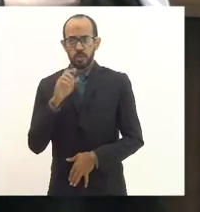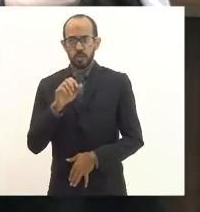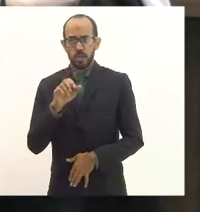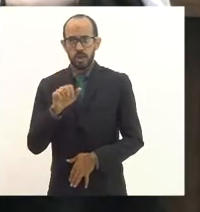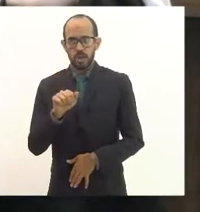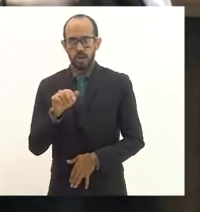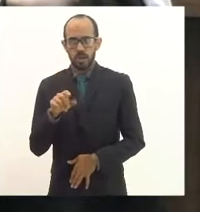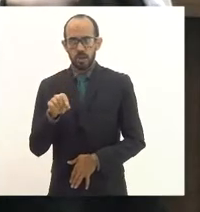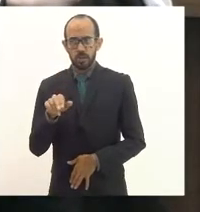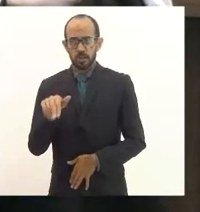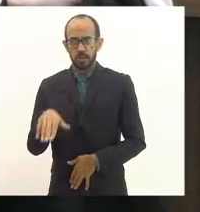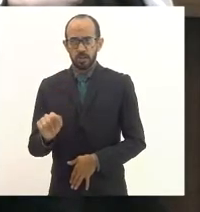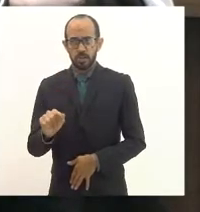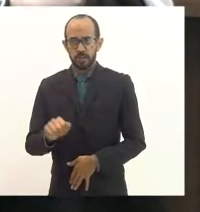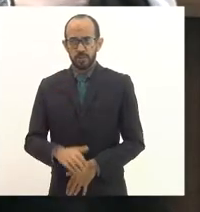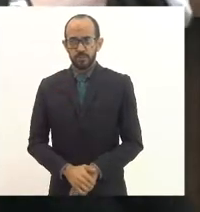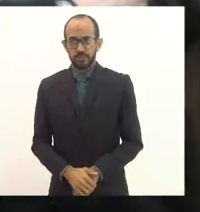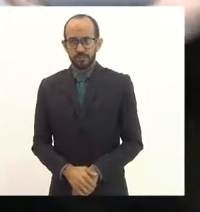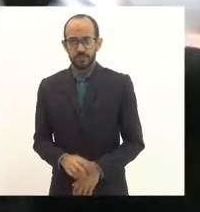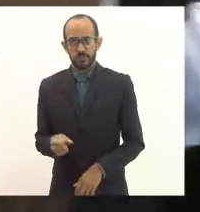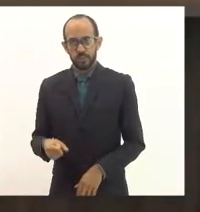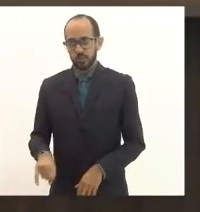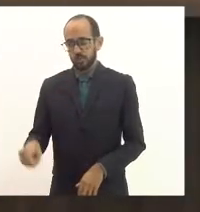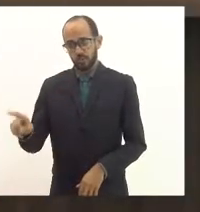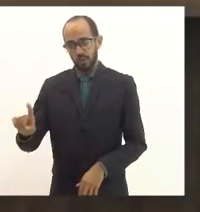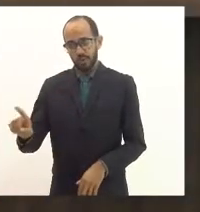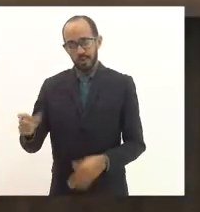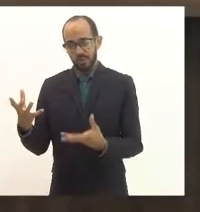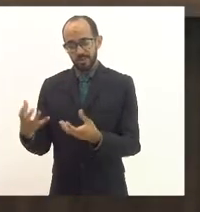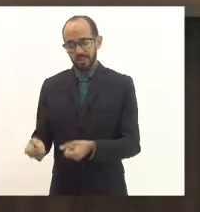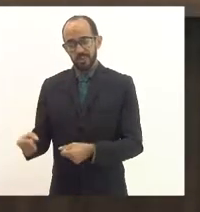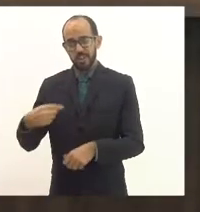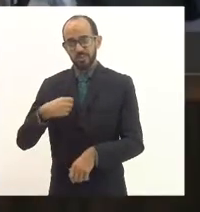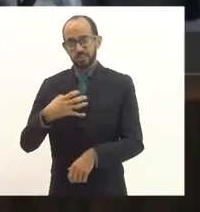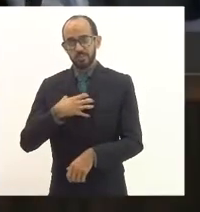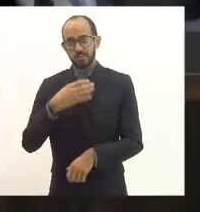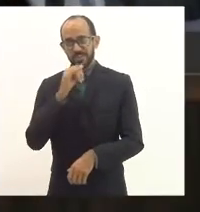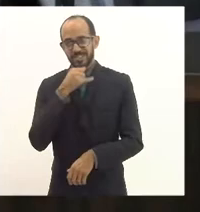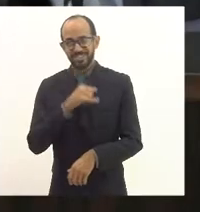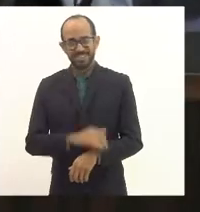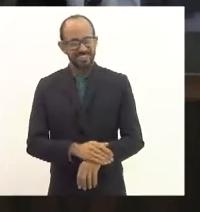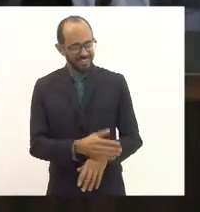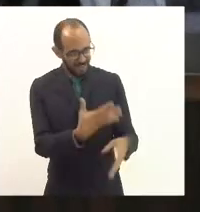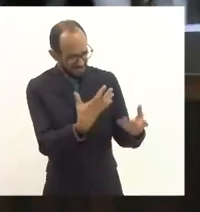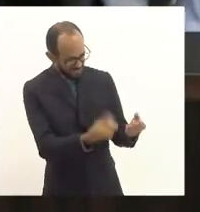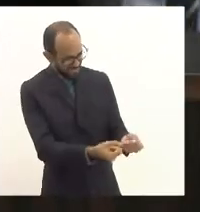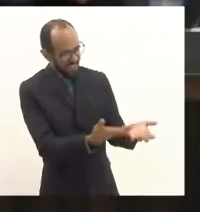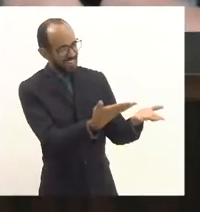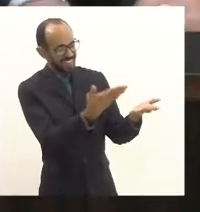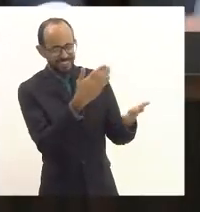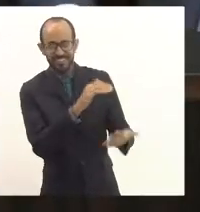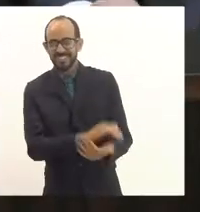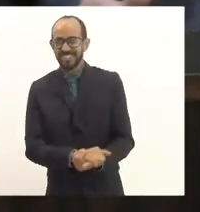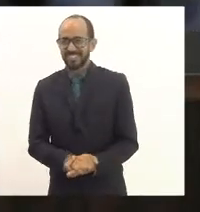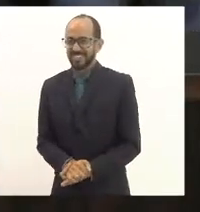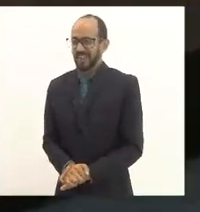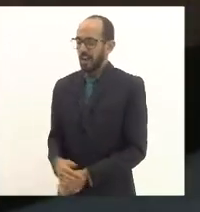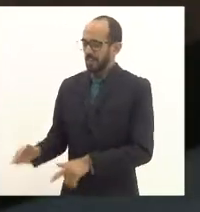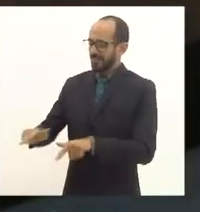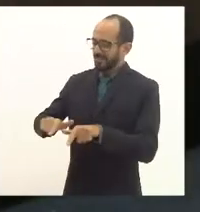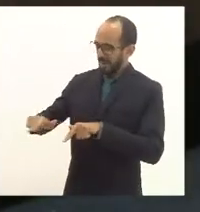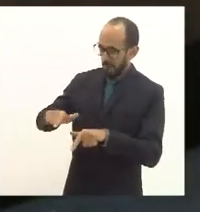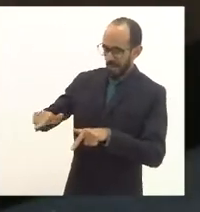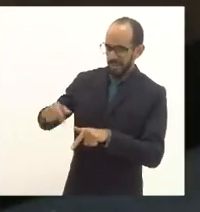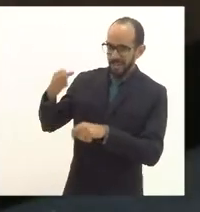Adriana. Se o senhor não conceder, eu vou ficar triste. Concedido está. Trabalhei muitos anos nessa área,